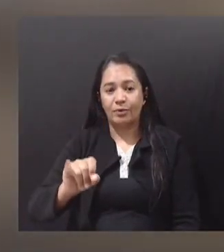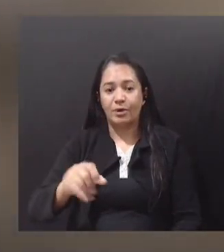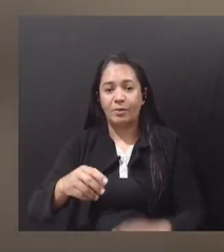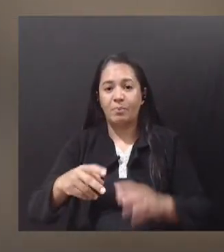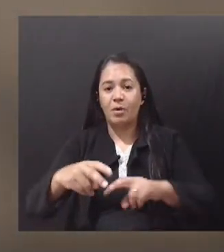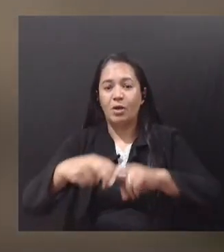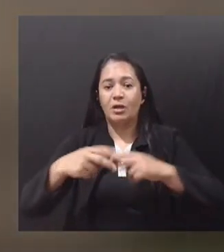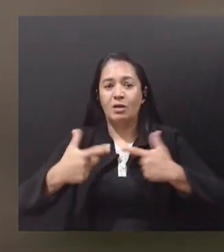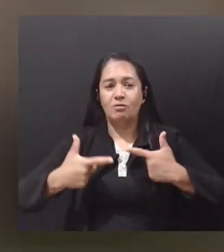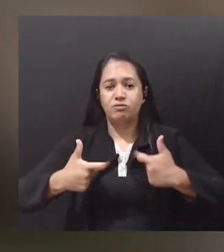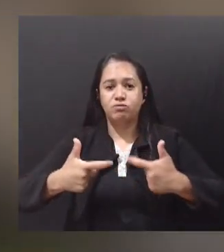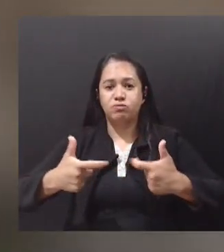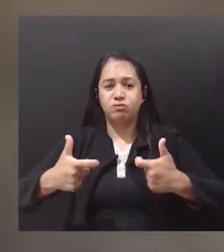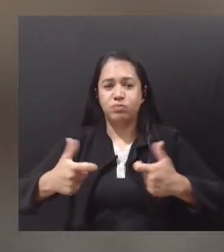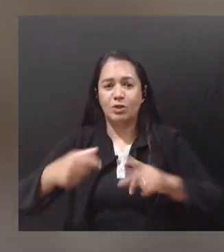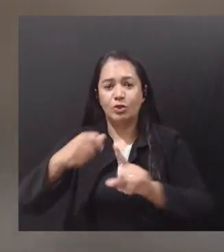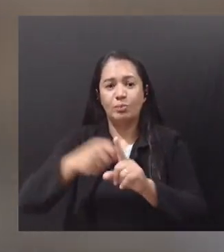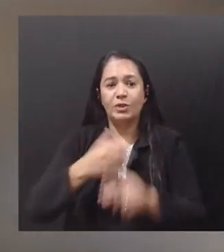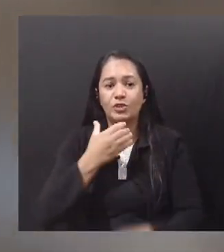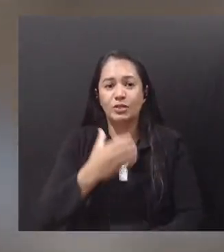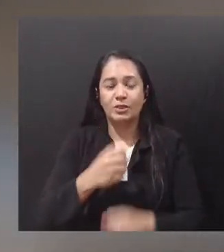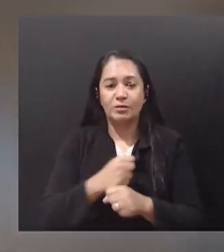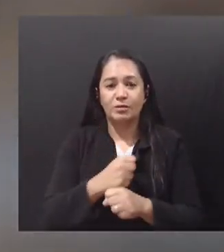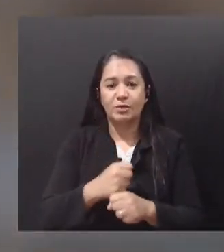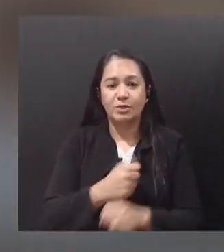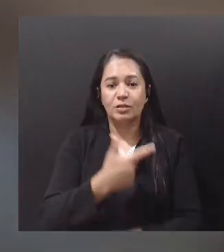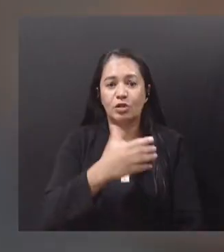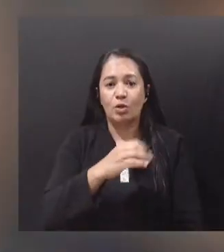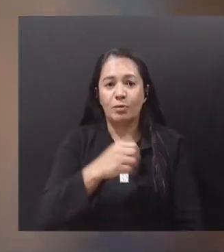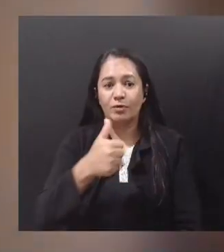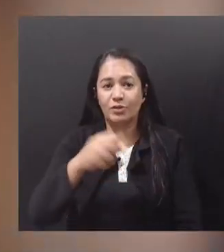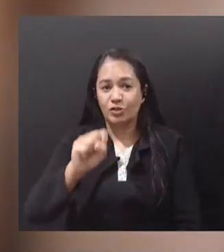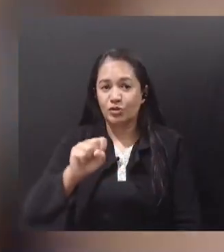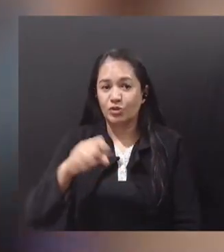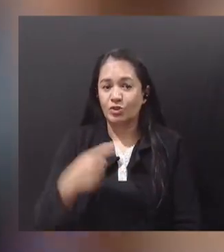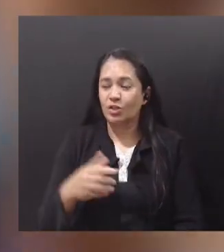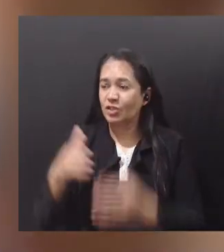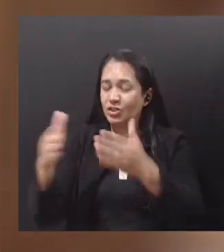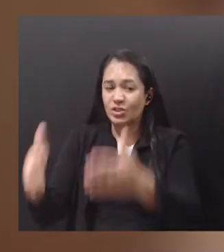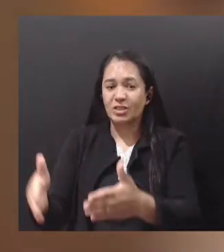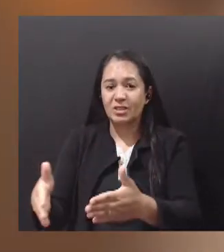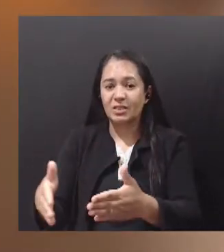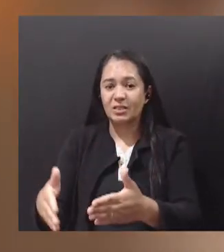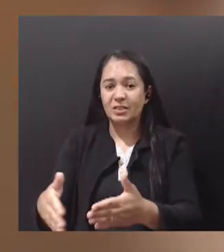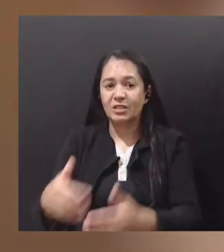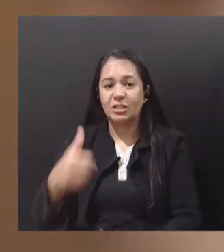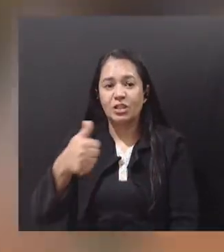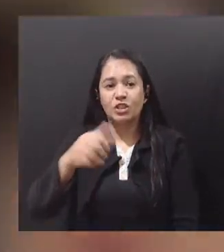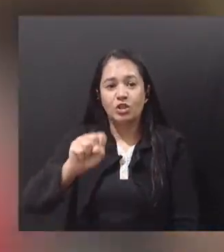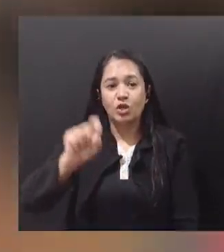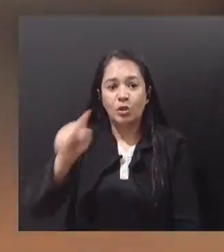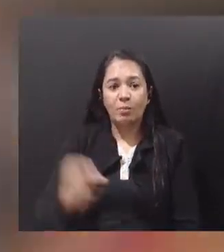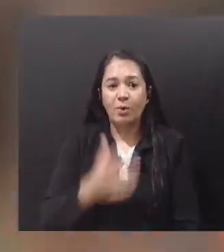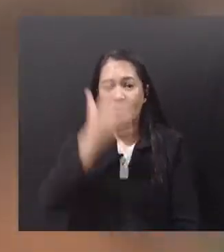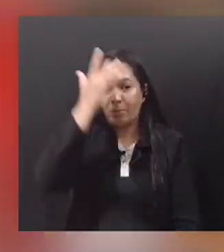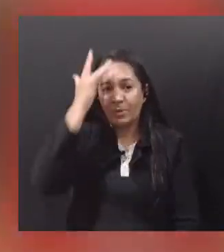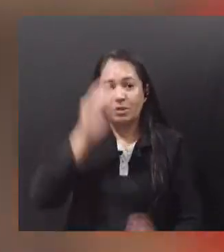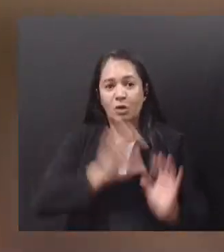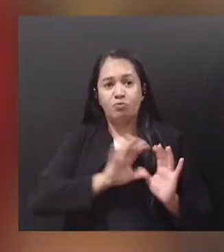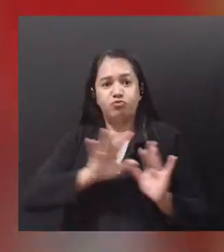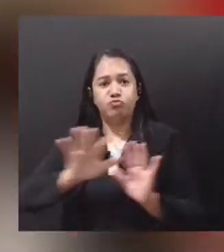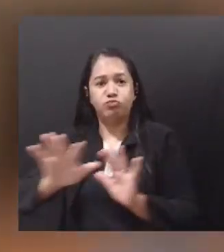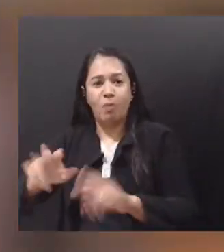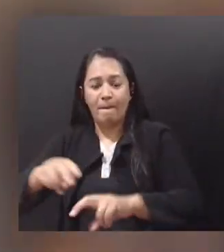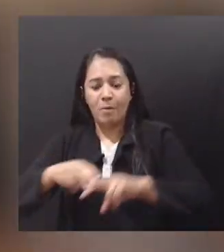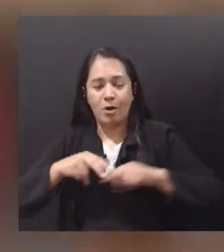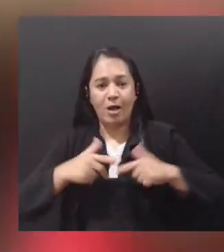Dzaleka, desde dezembro de 2018. E lá nós, quando chegamos, tinha 18 mil refugiados de guerras. Passado agora